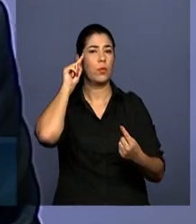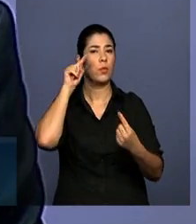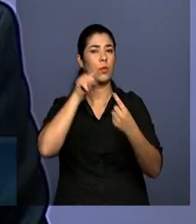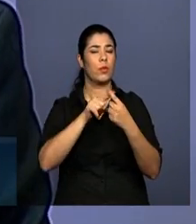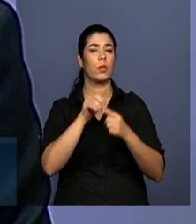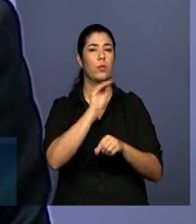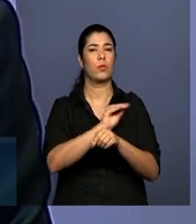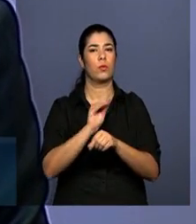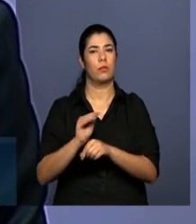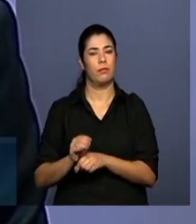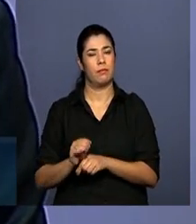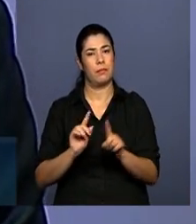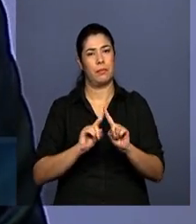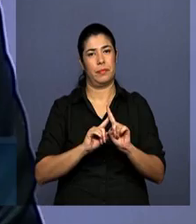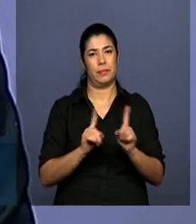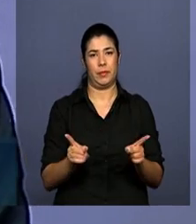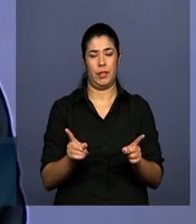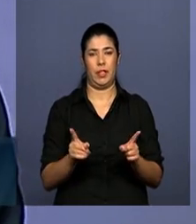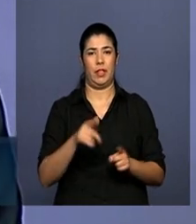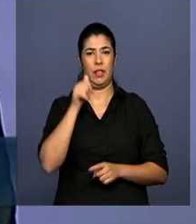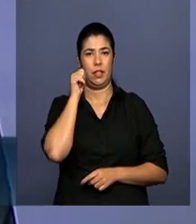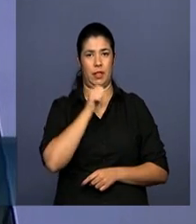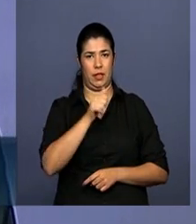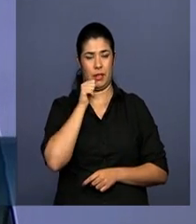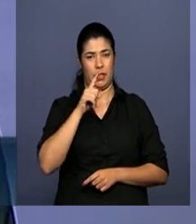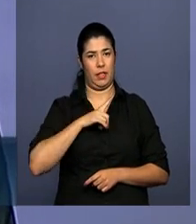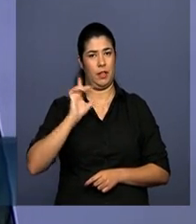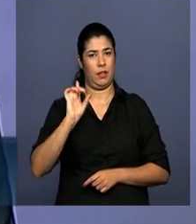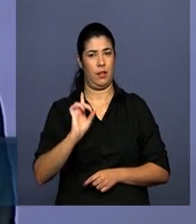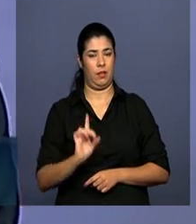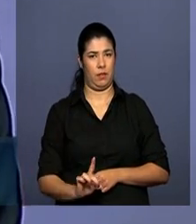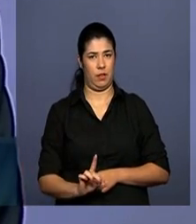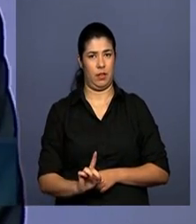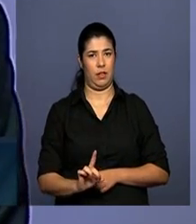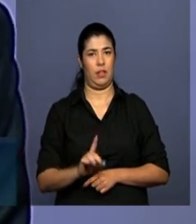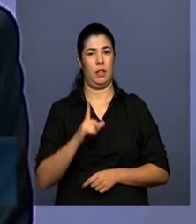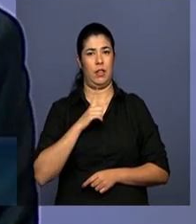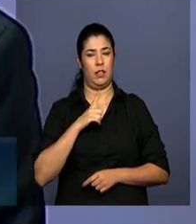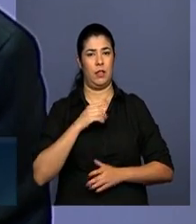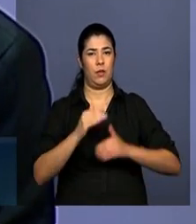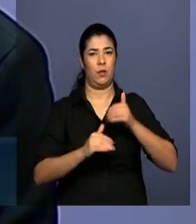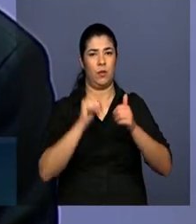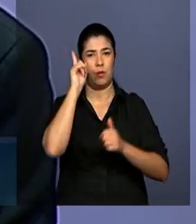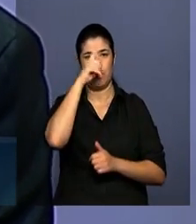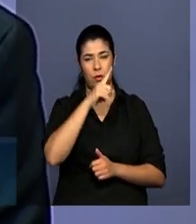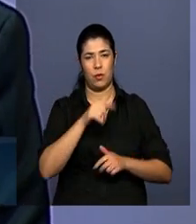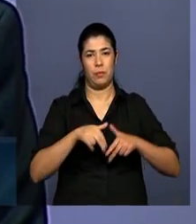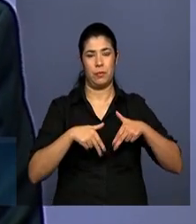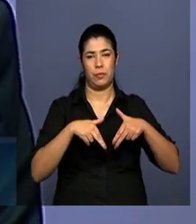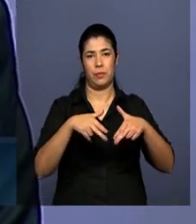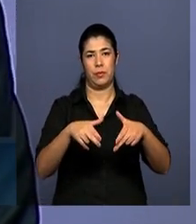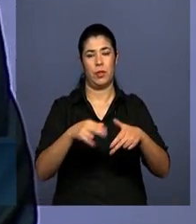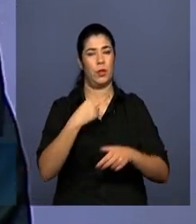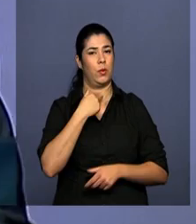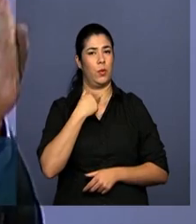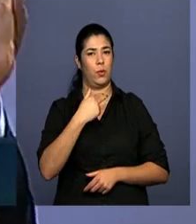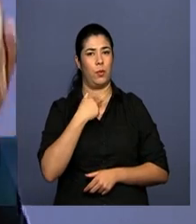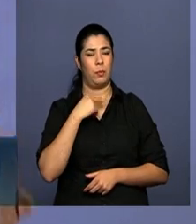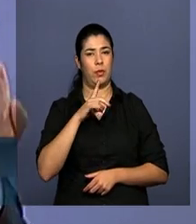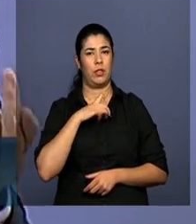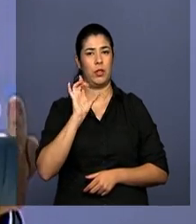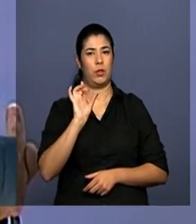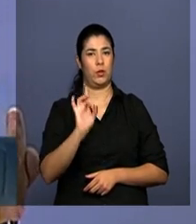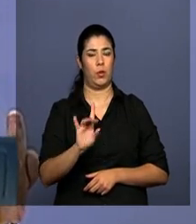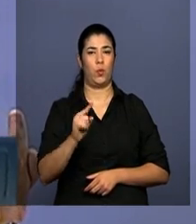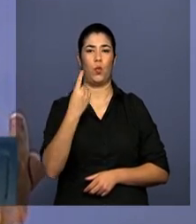de cuidado. Entretanto, a mulher com deficiência, a mulher com mobilidade reduzida, ela não pode ter apenas